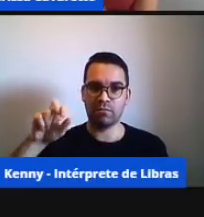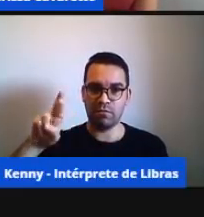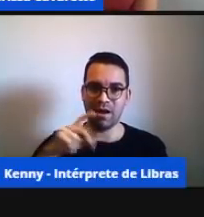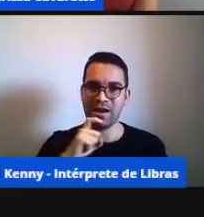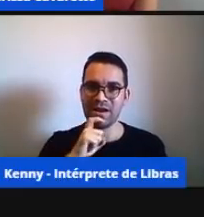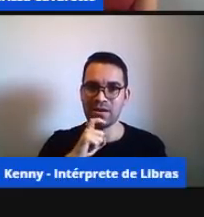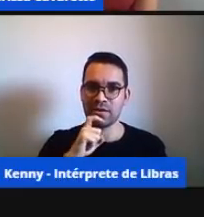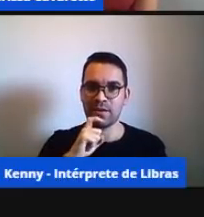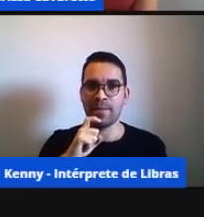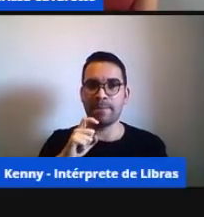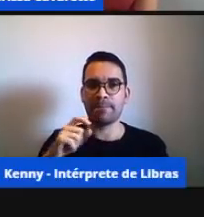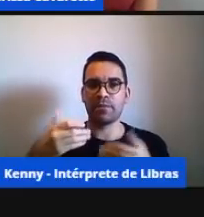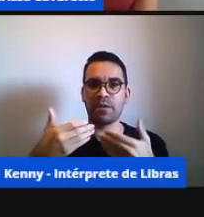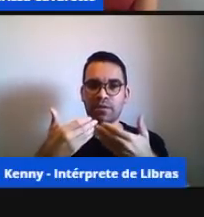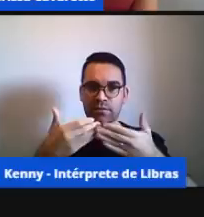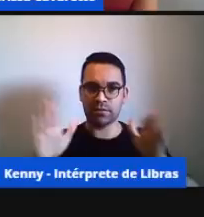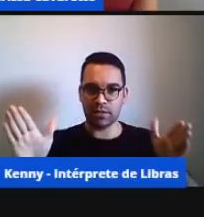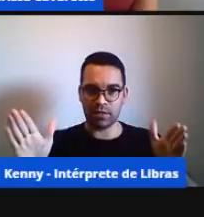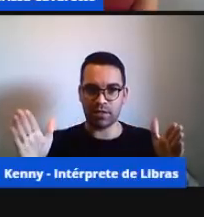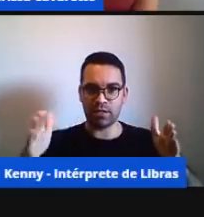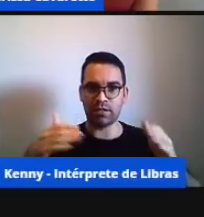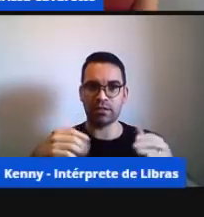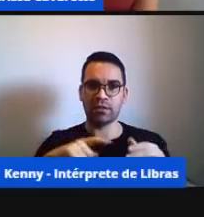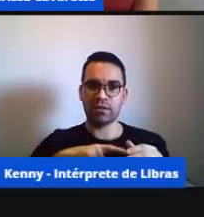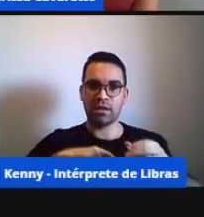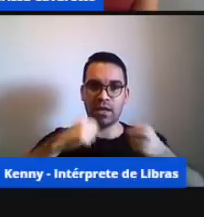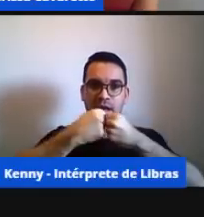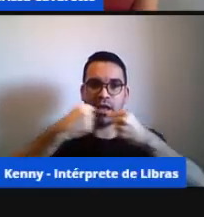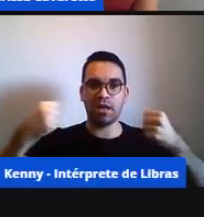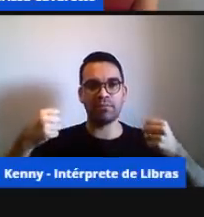ideal é não usar o ar-condicionado.